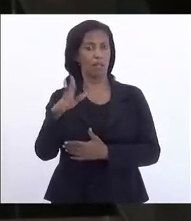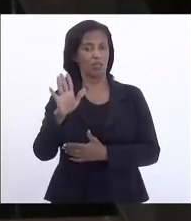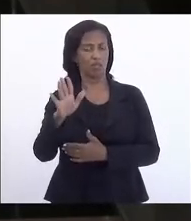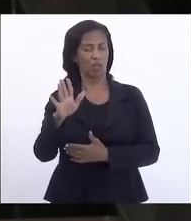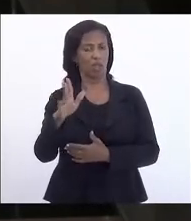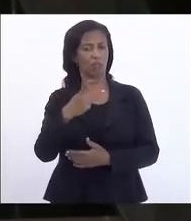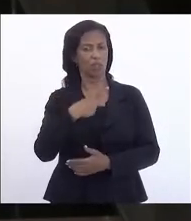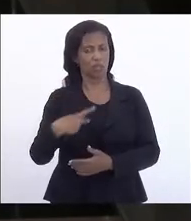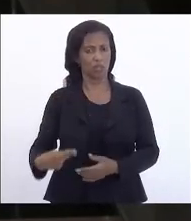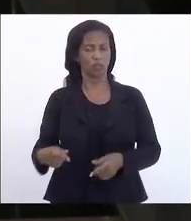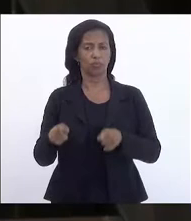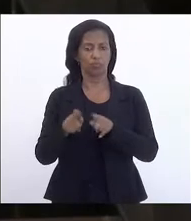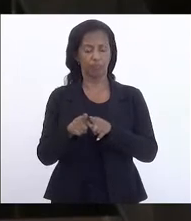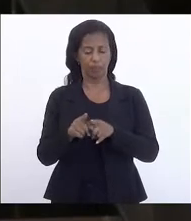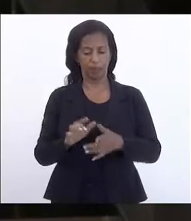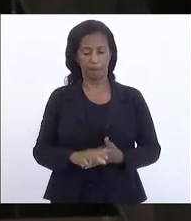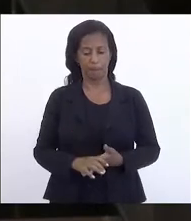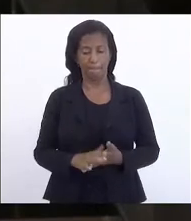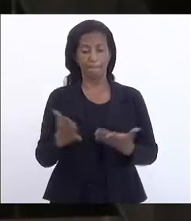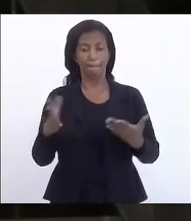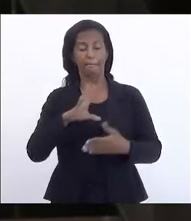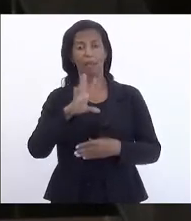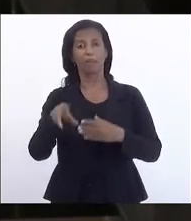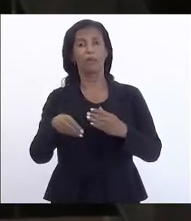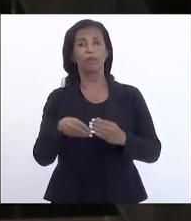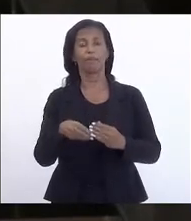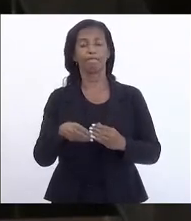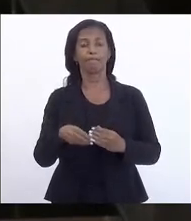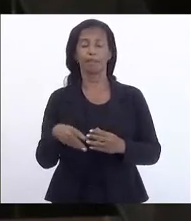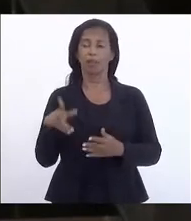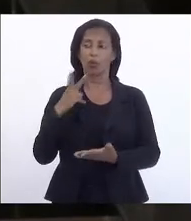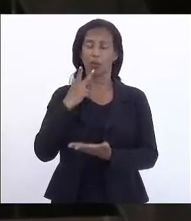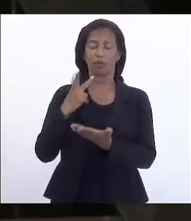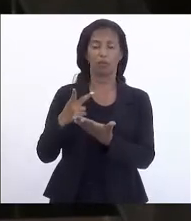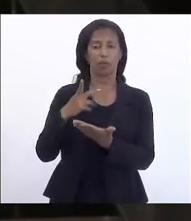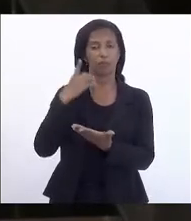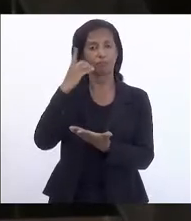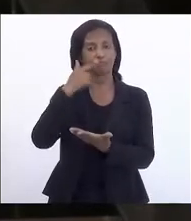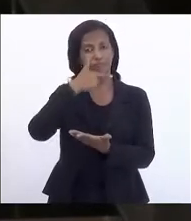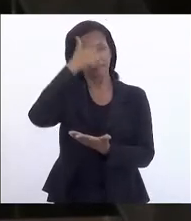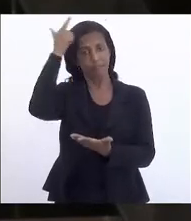apenas para complementar o disse o deputado Luiz Paulo,